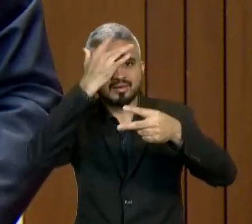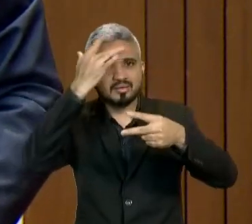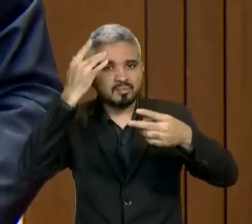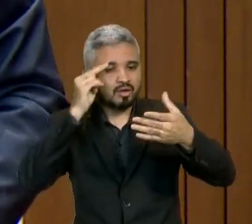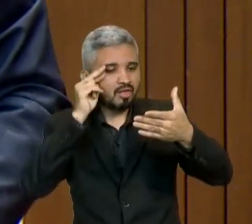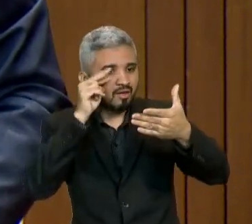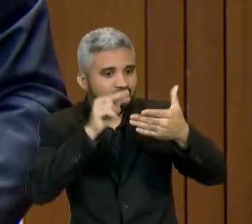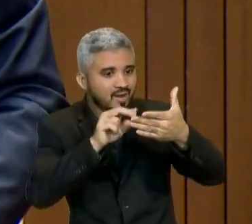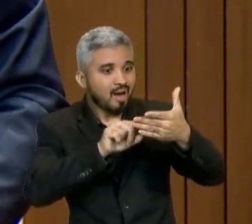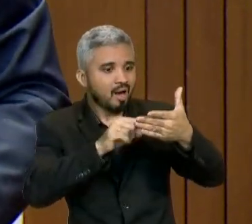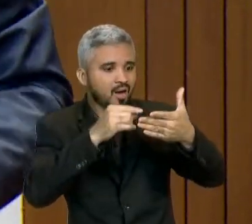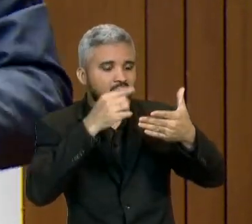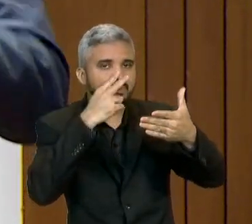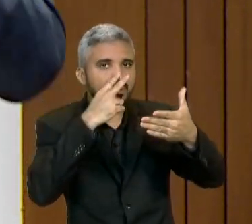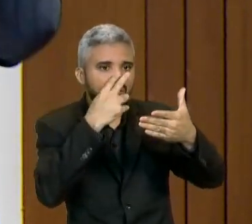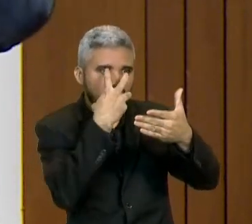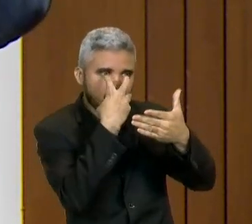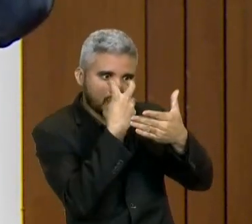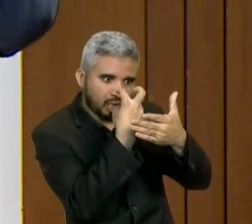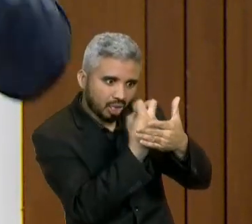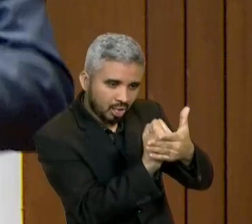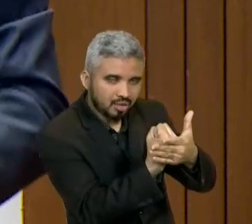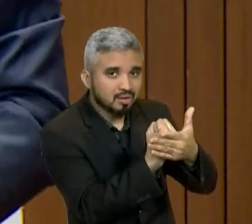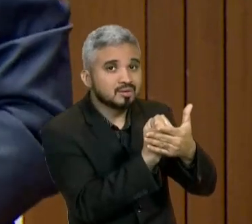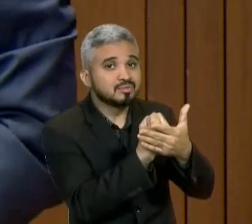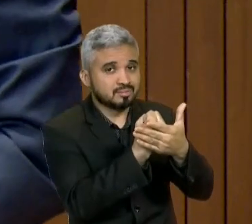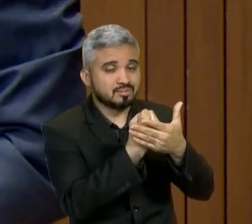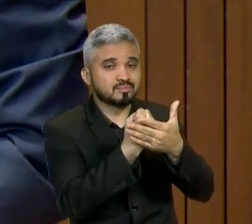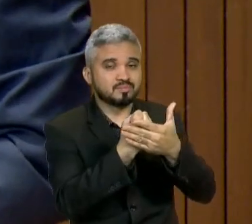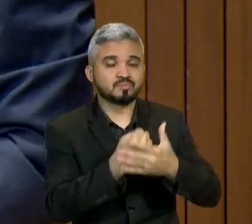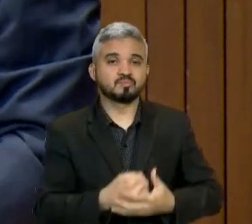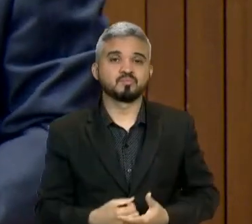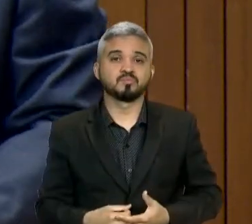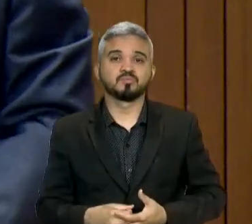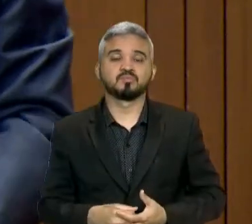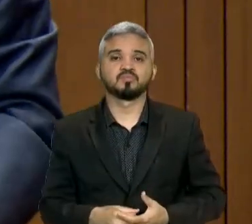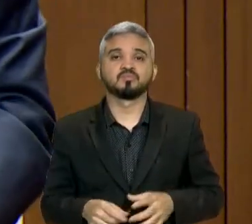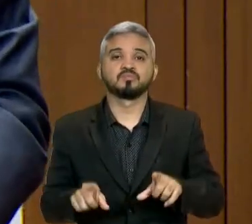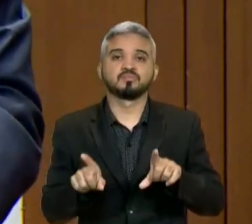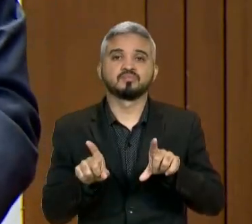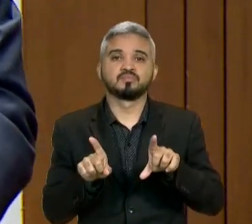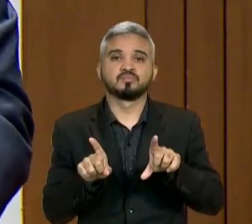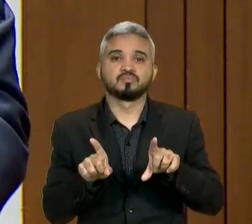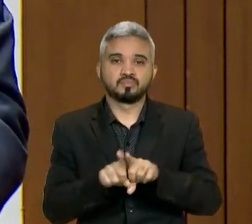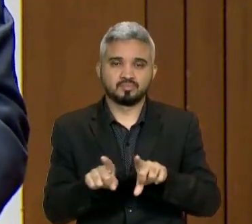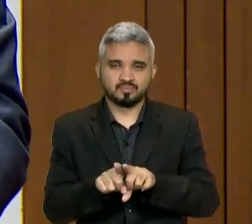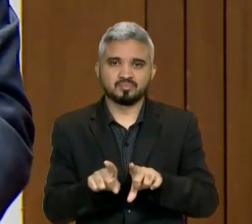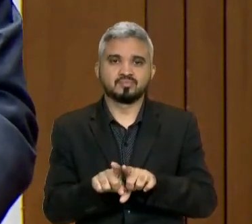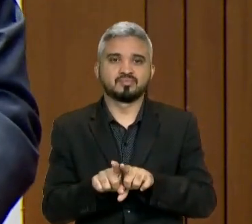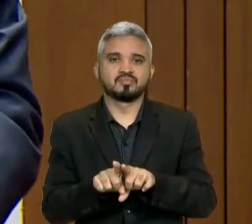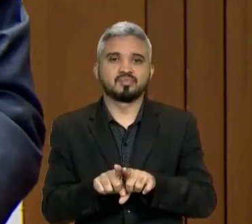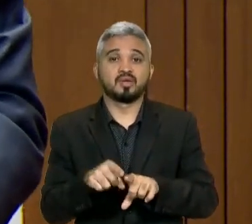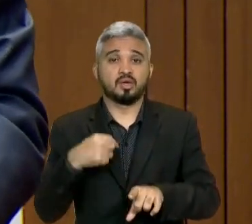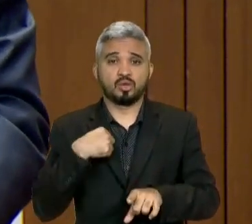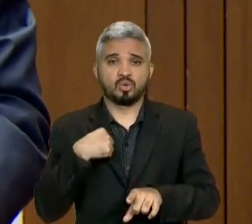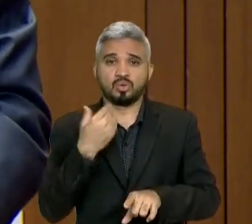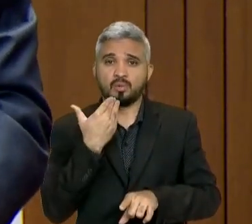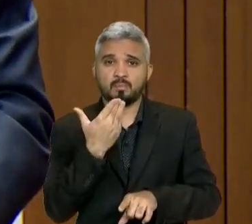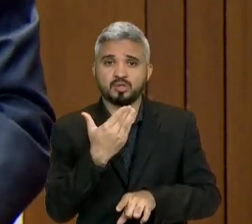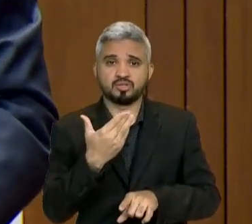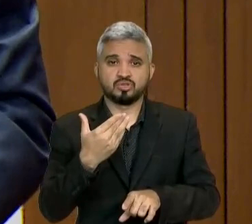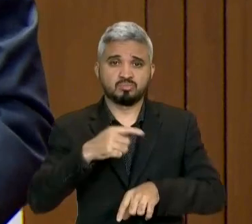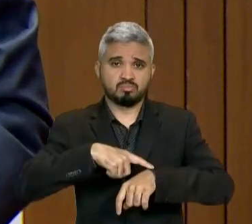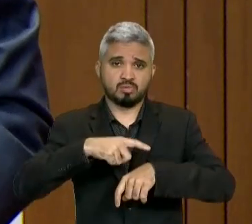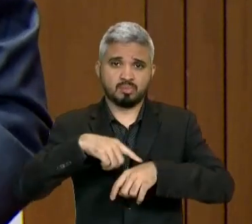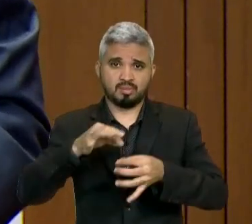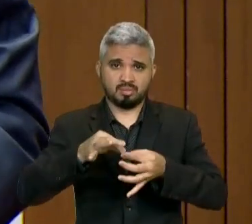lugares, infelizmente. E não poderia deixar de falar, nesse pouco tempo que me resta, porque vou utilizar o grande expediente para tratar